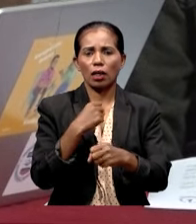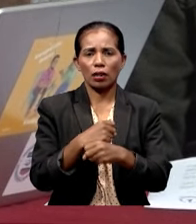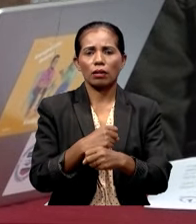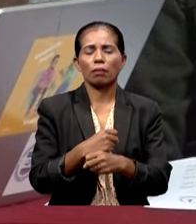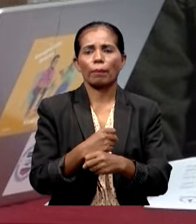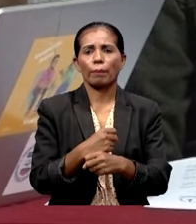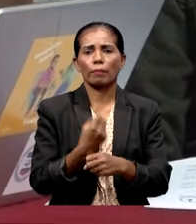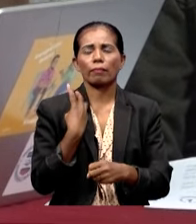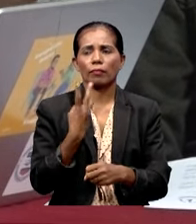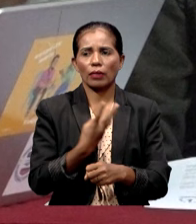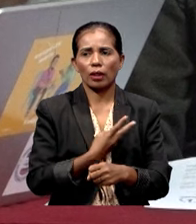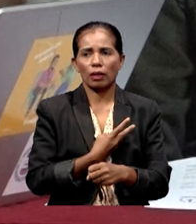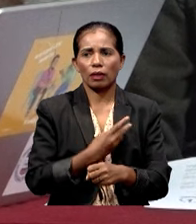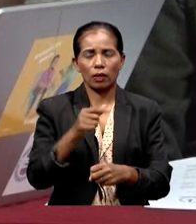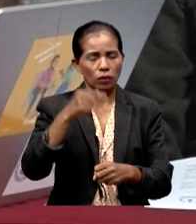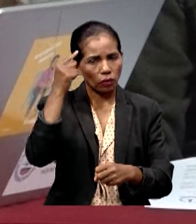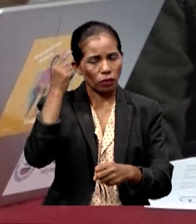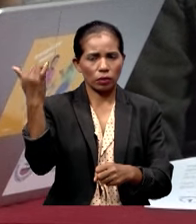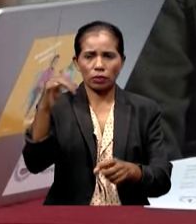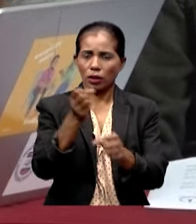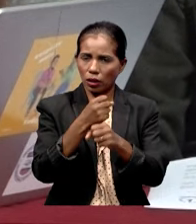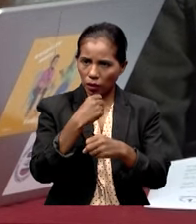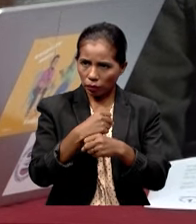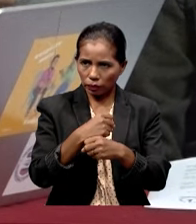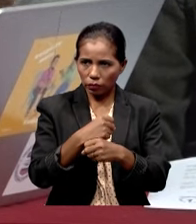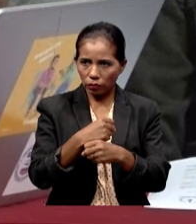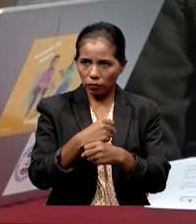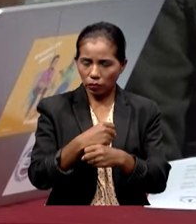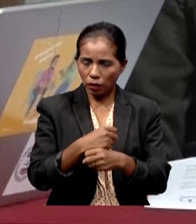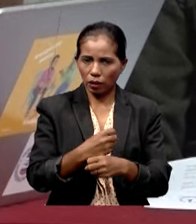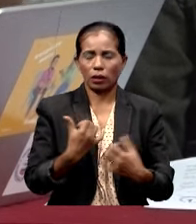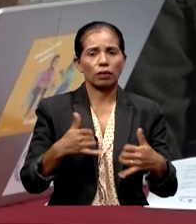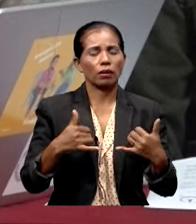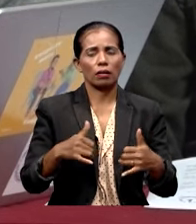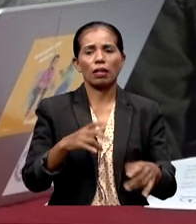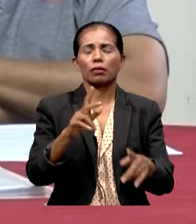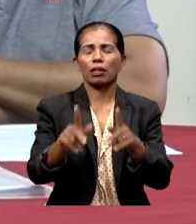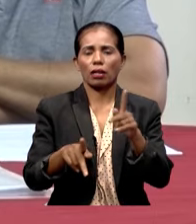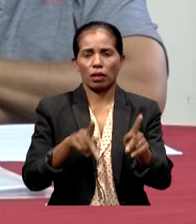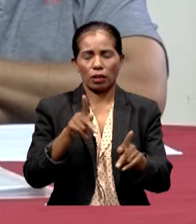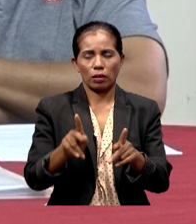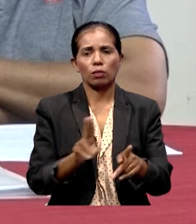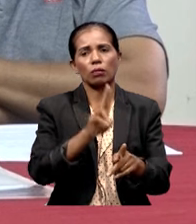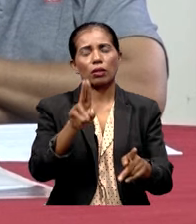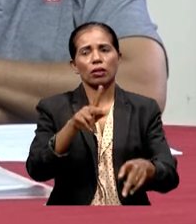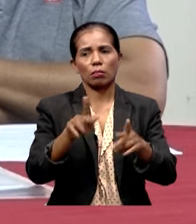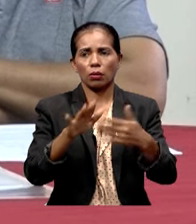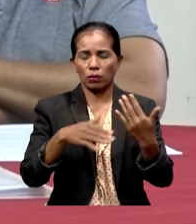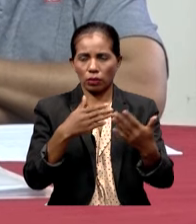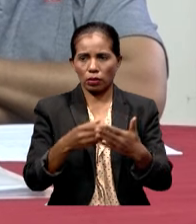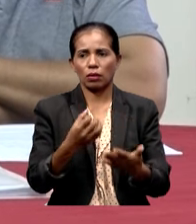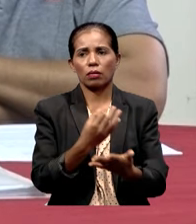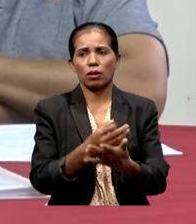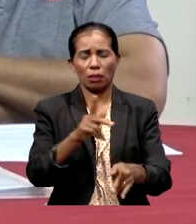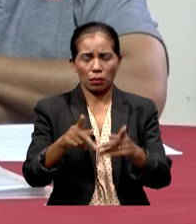itania gubernur sira halo para atu goza de povunia osang de povune martin ki